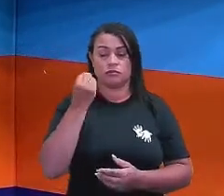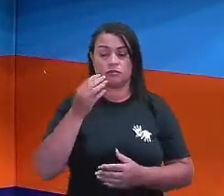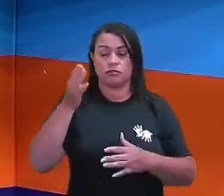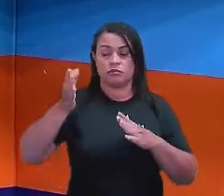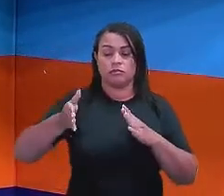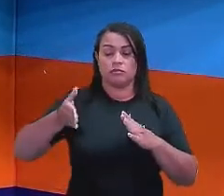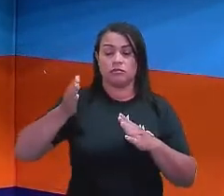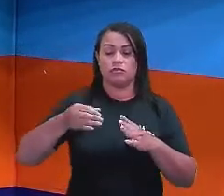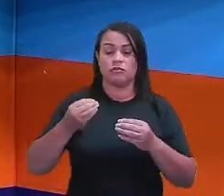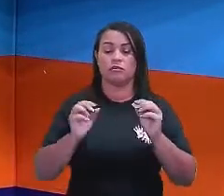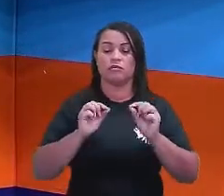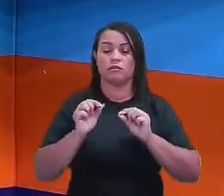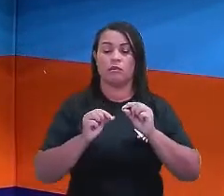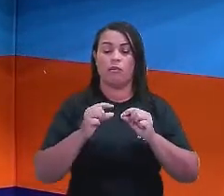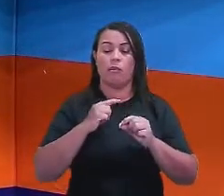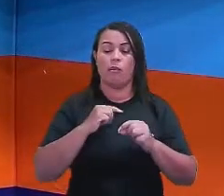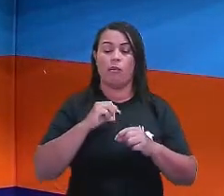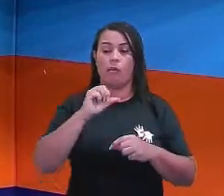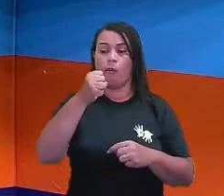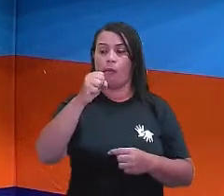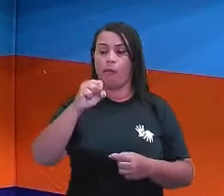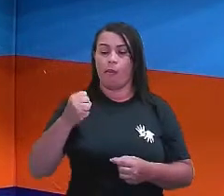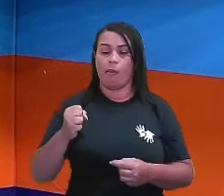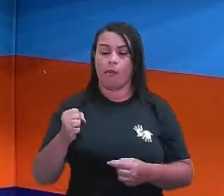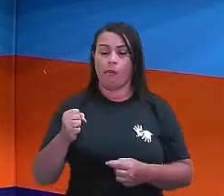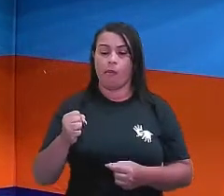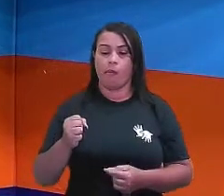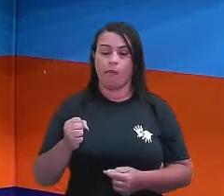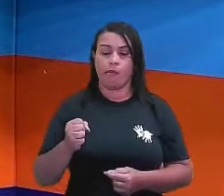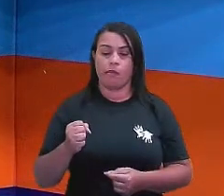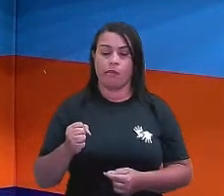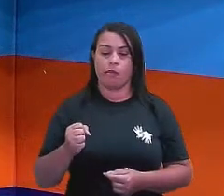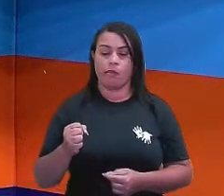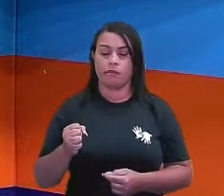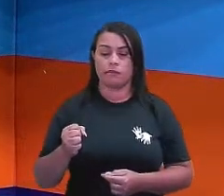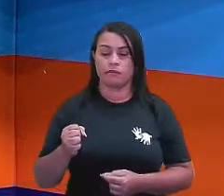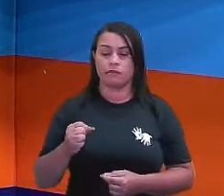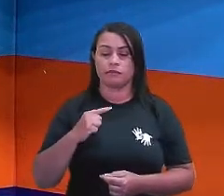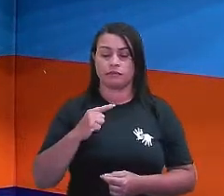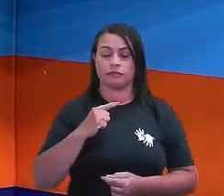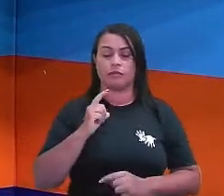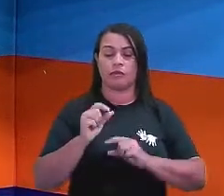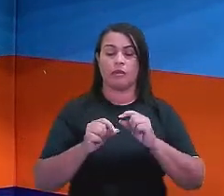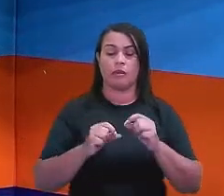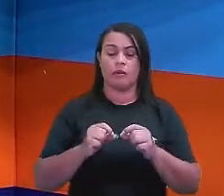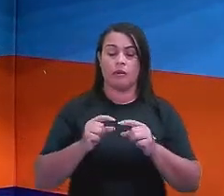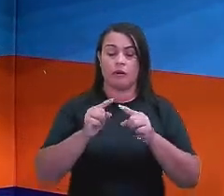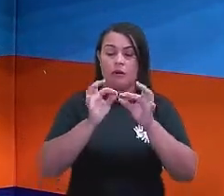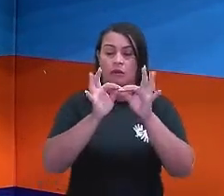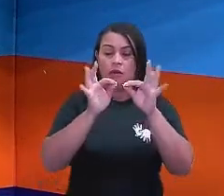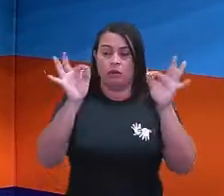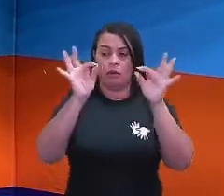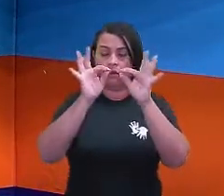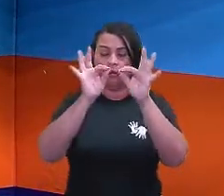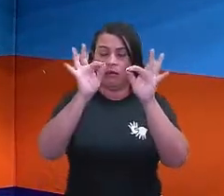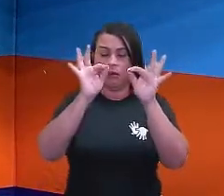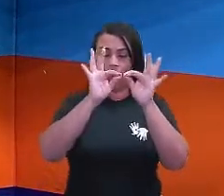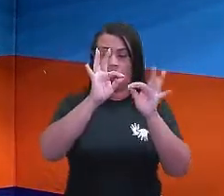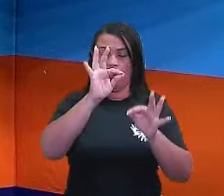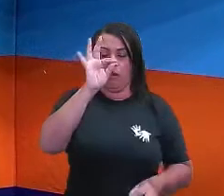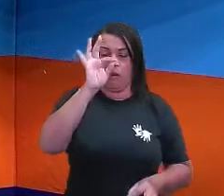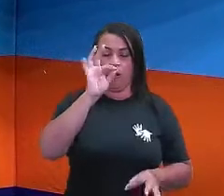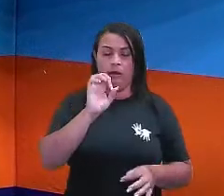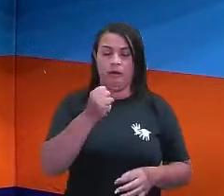eu fiquei com um quadrado 8 por 8, não foi isso? Ó, largura e comprimento, ó, 8. 8 vezes